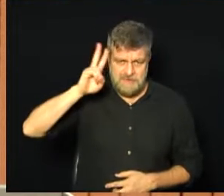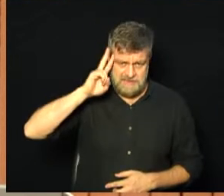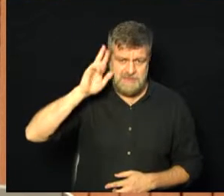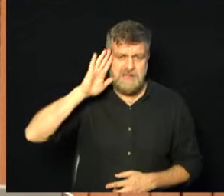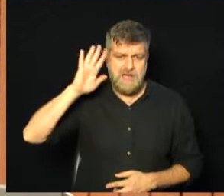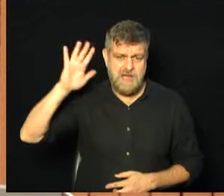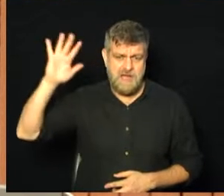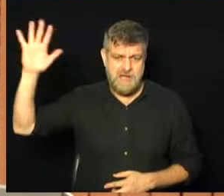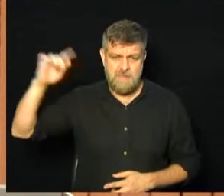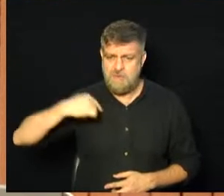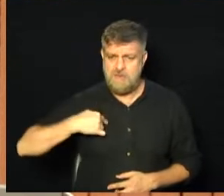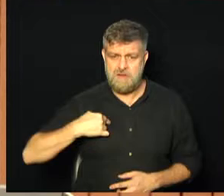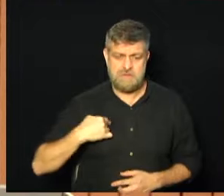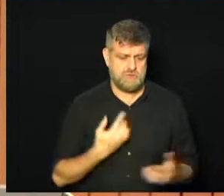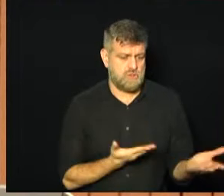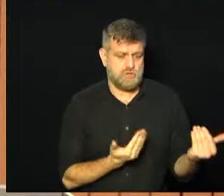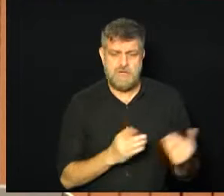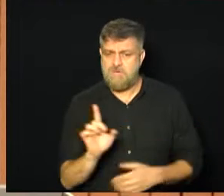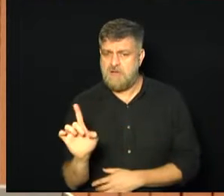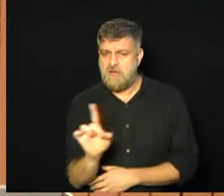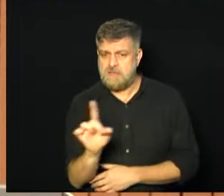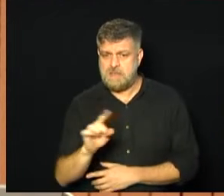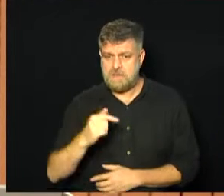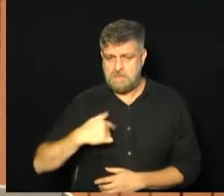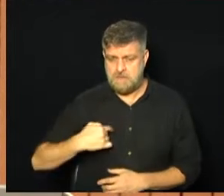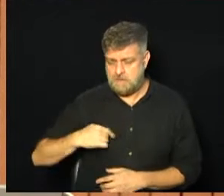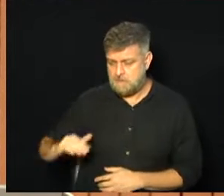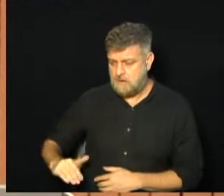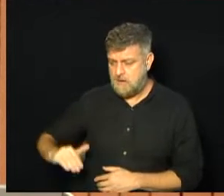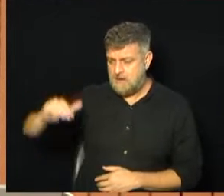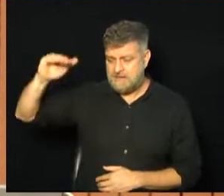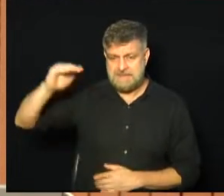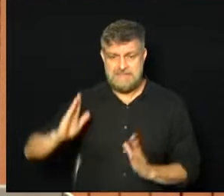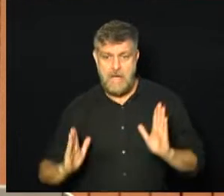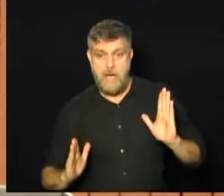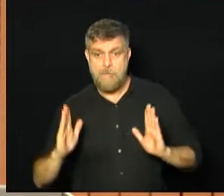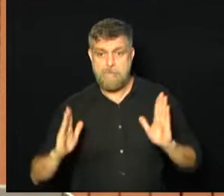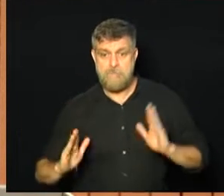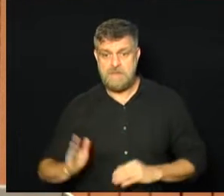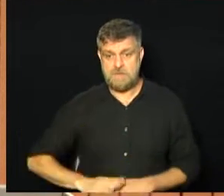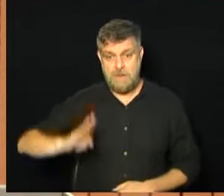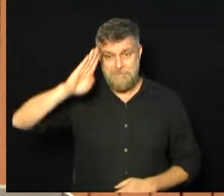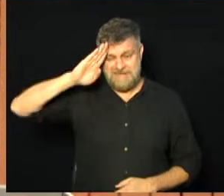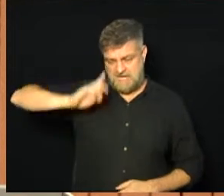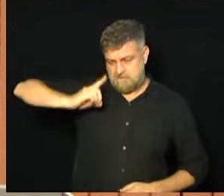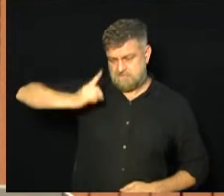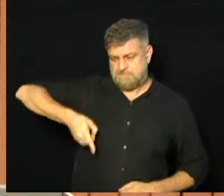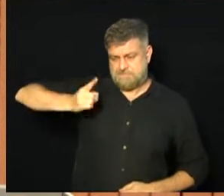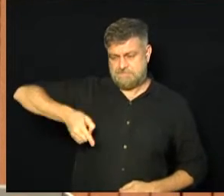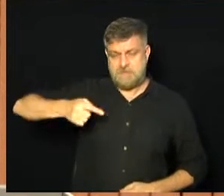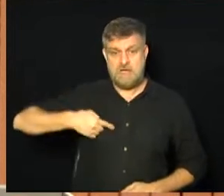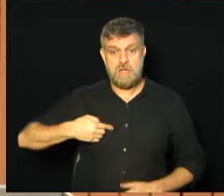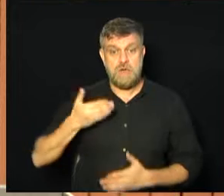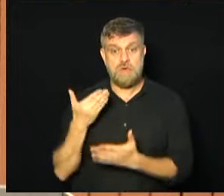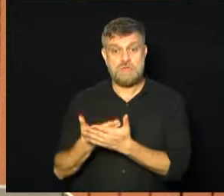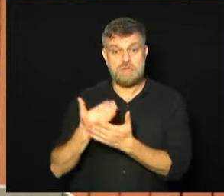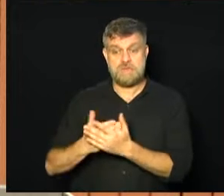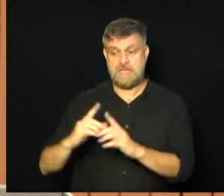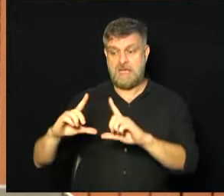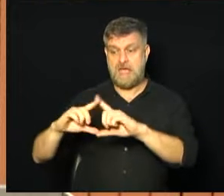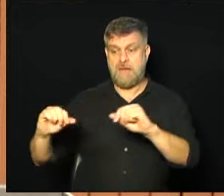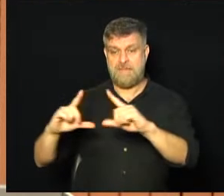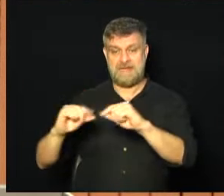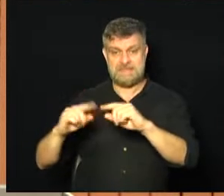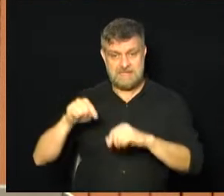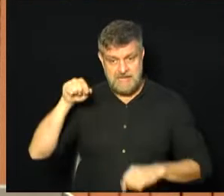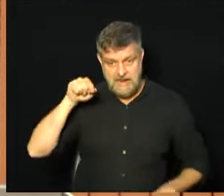Eu não sou novinho. Então, eu cresci em meio a uma ditadura militar. Estudei em Brasília, por acaso, porque foi lá